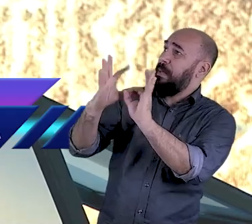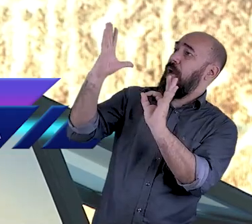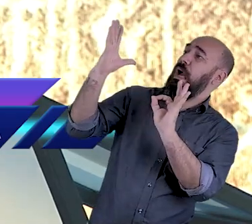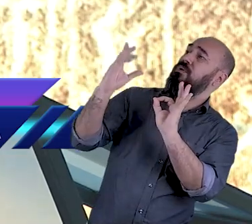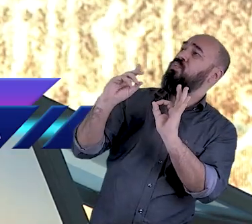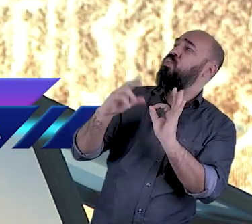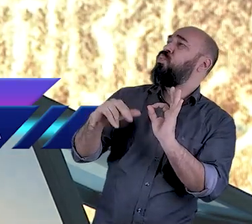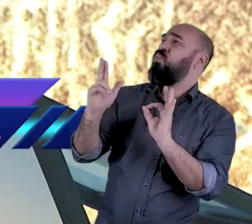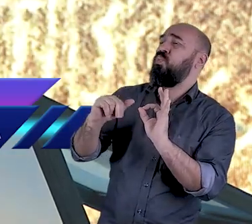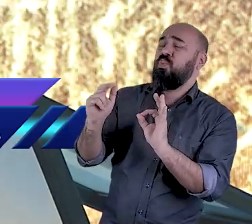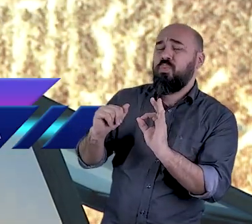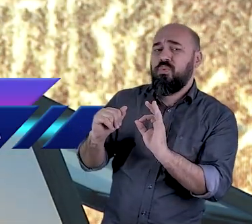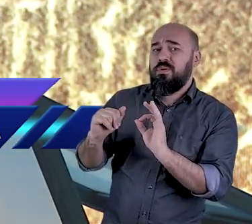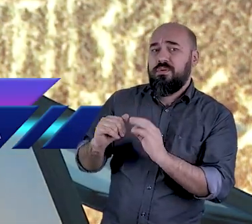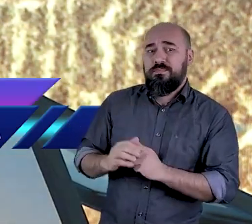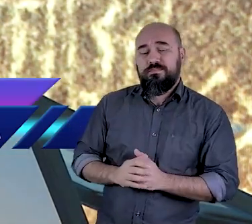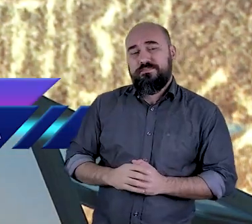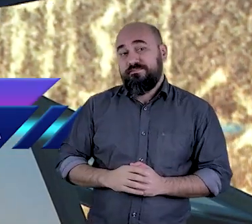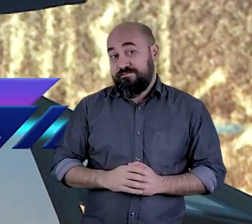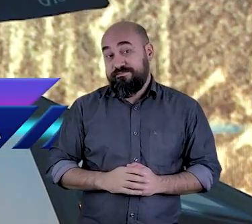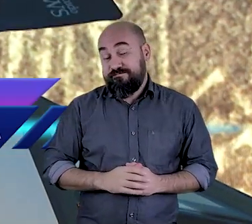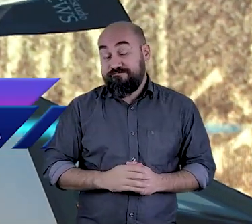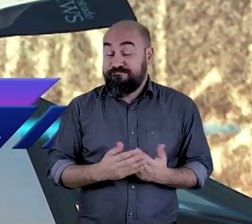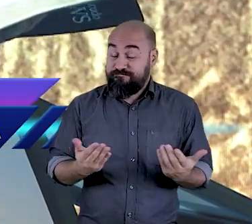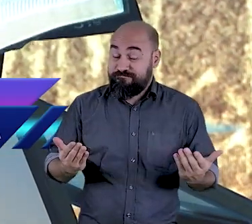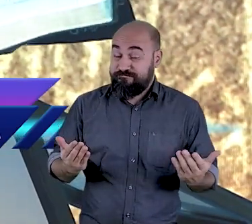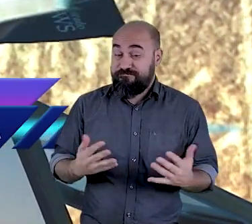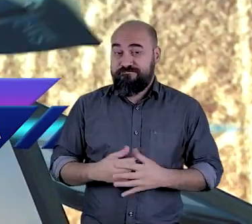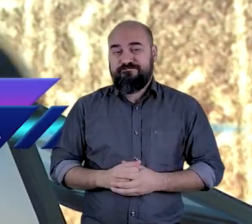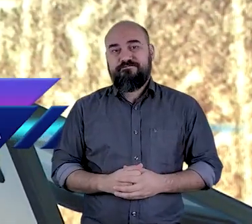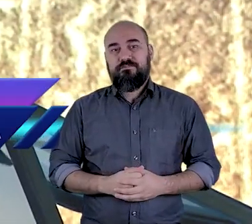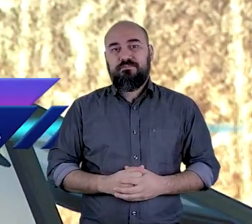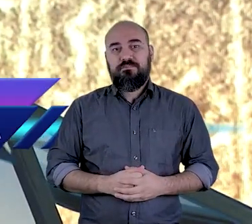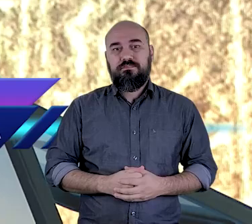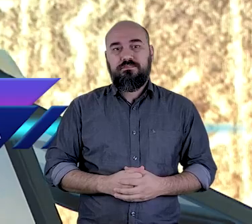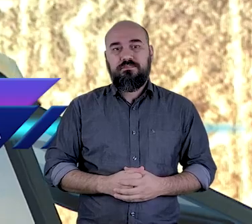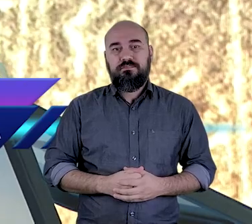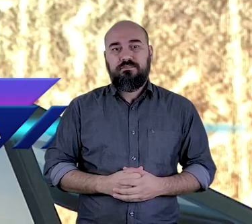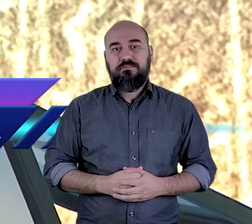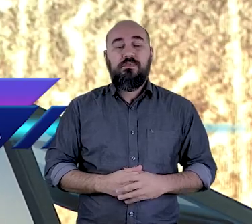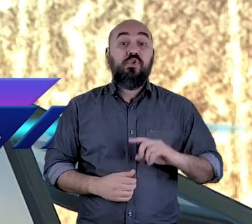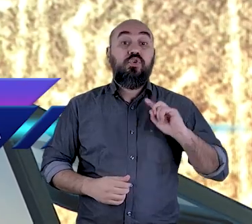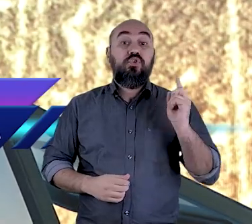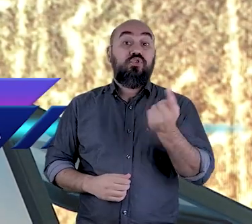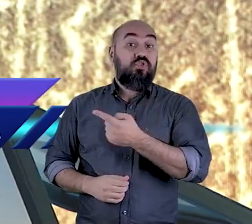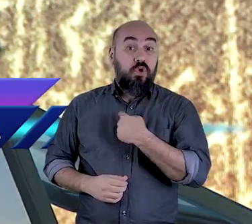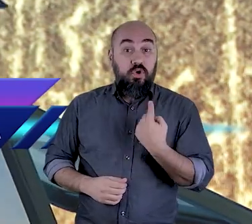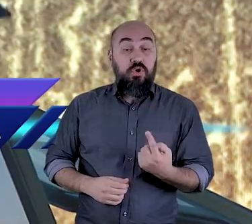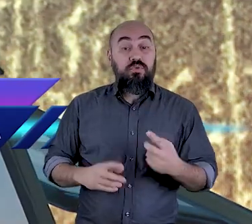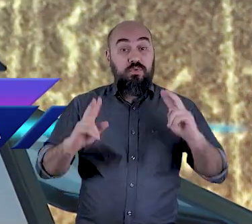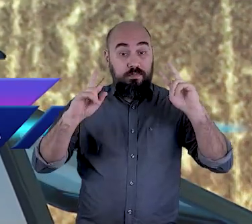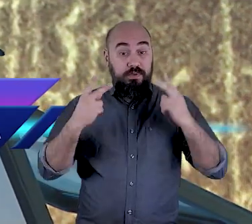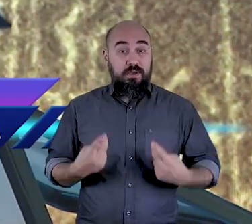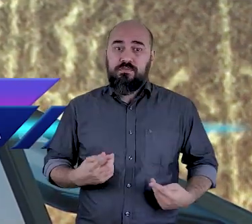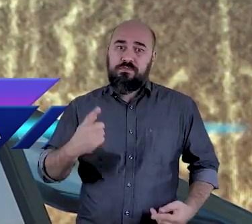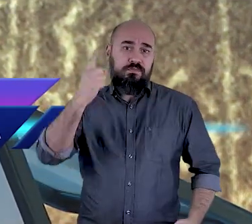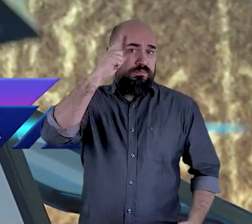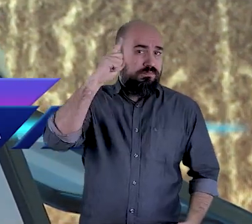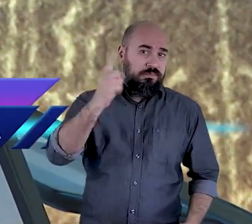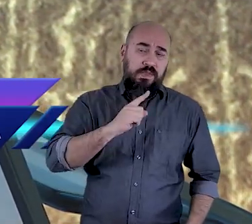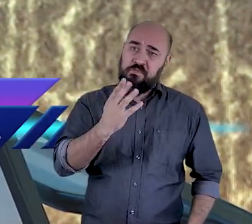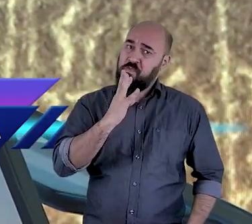conhecem nem tem a menor condição de conhecer o futuro mas Deus é aquele que sabe